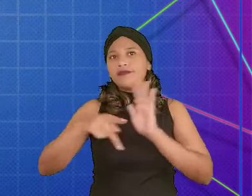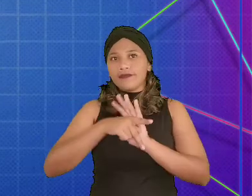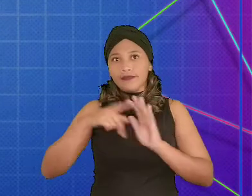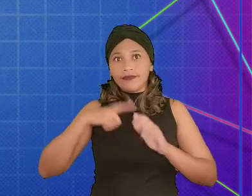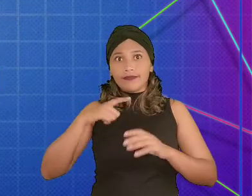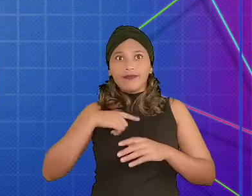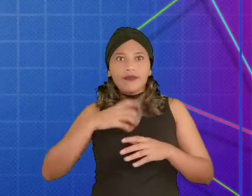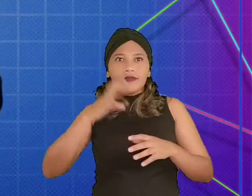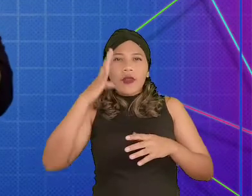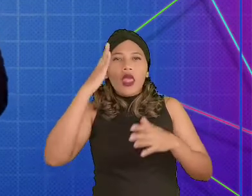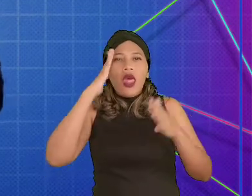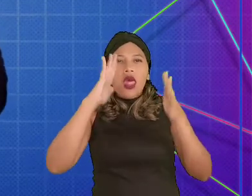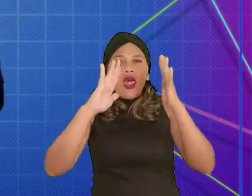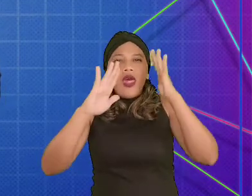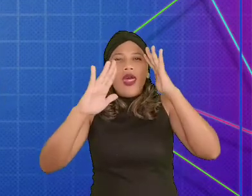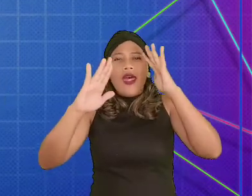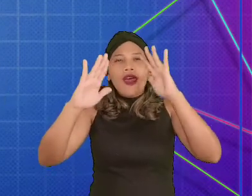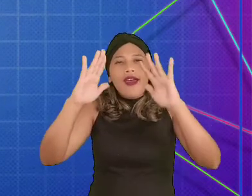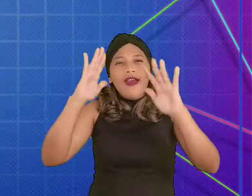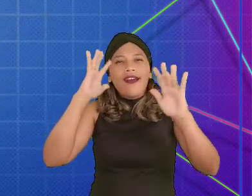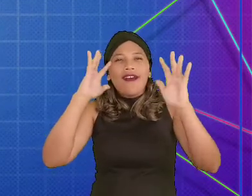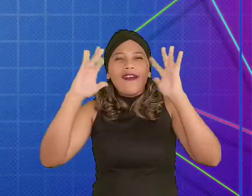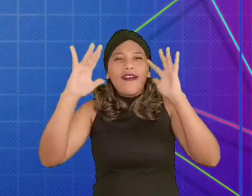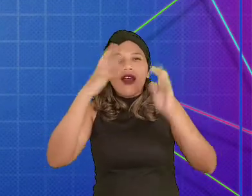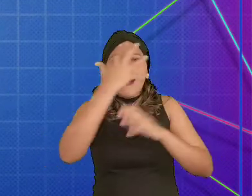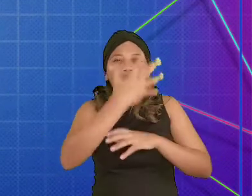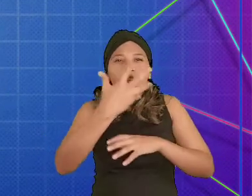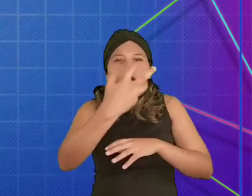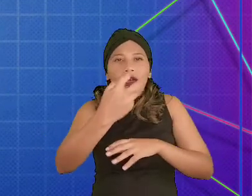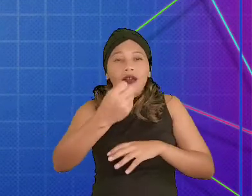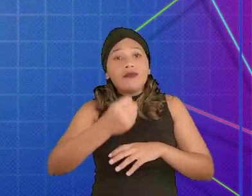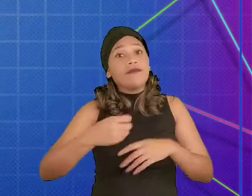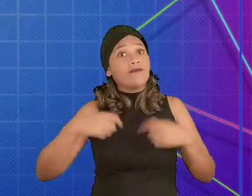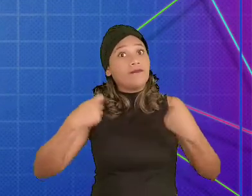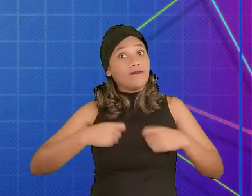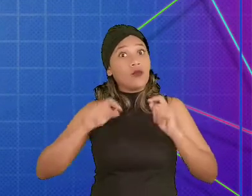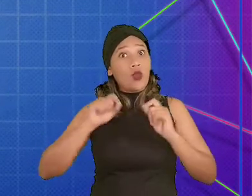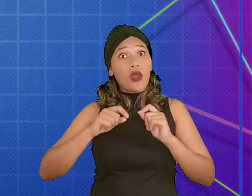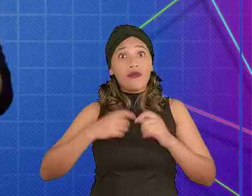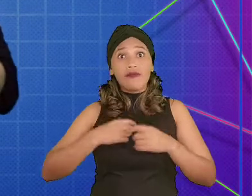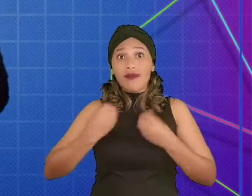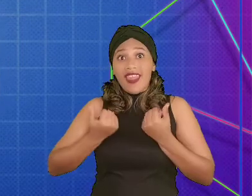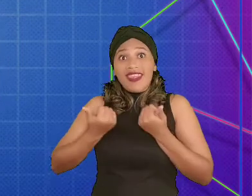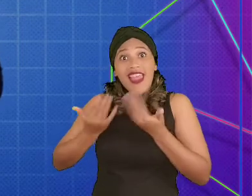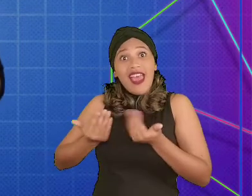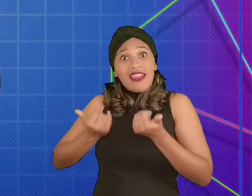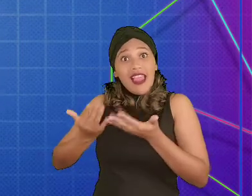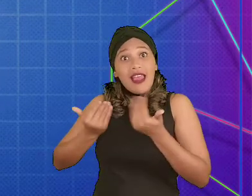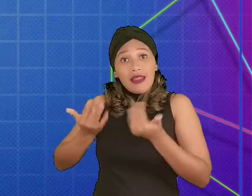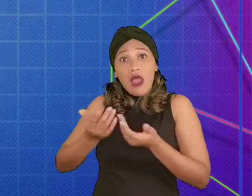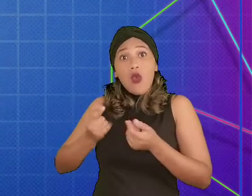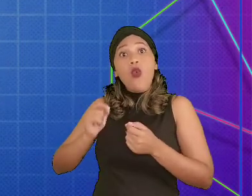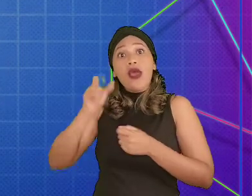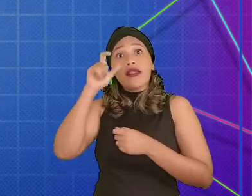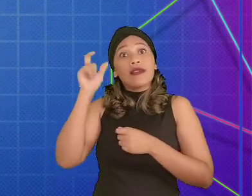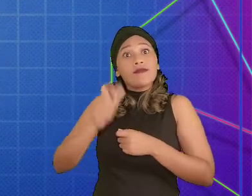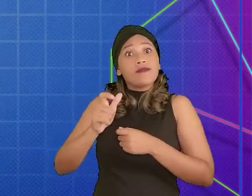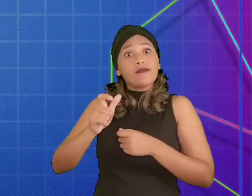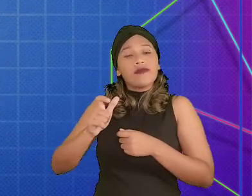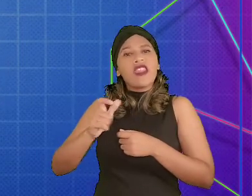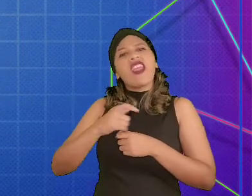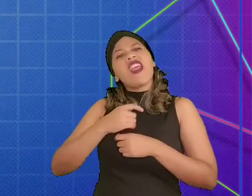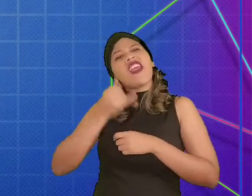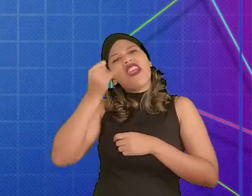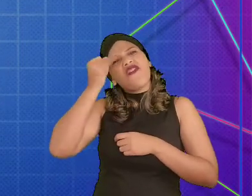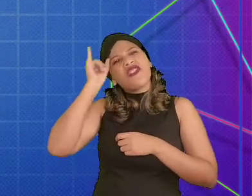que ele se mantenha entretido sempre com alguma tarefa. Com isso em mente, você deve deixar o jogador interessado na gameplay. Então, evite